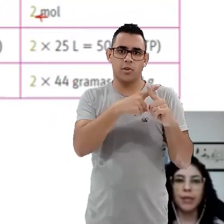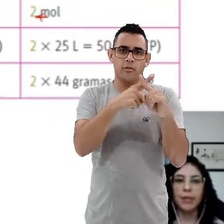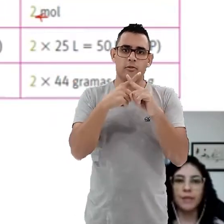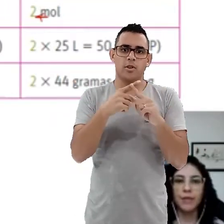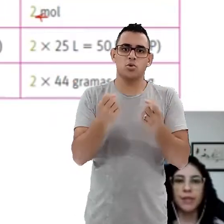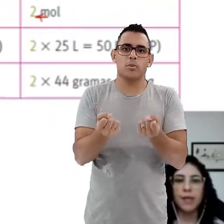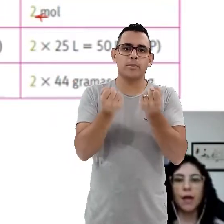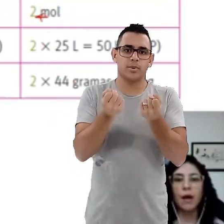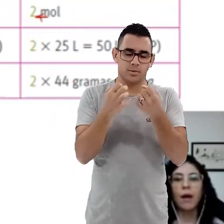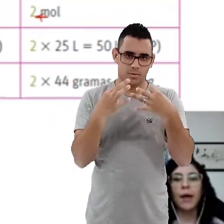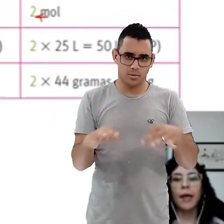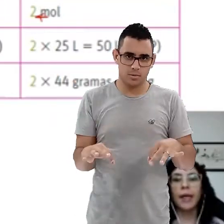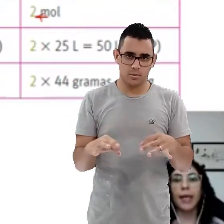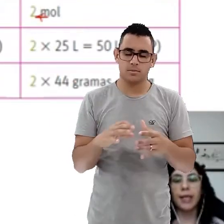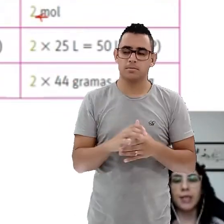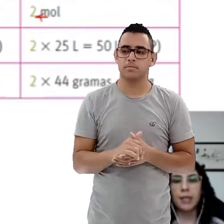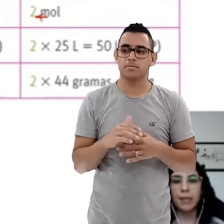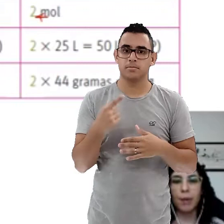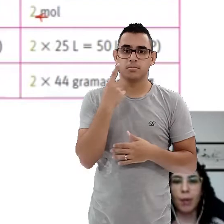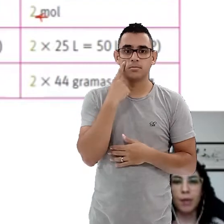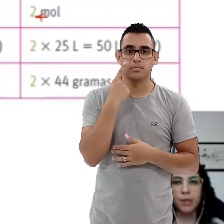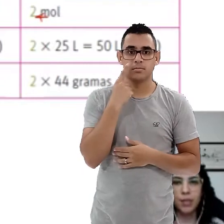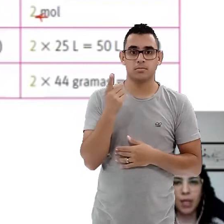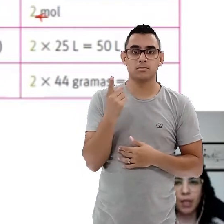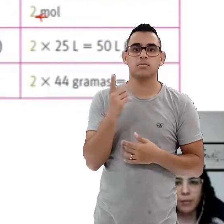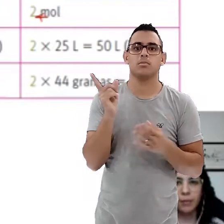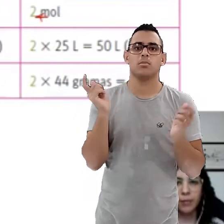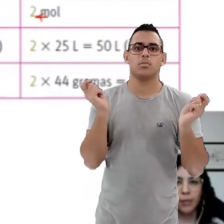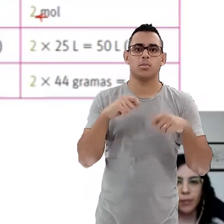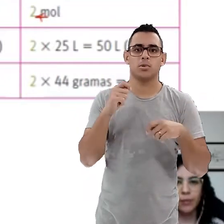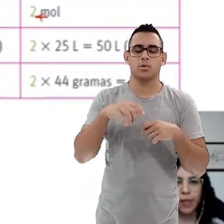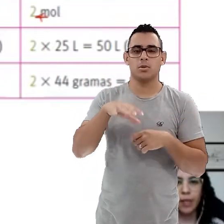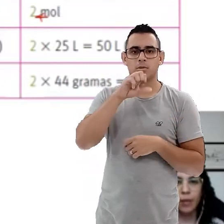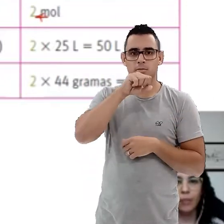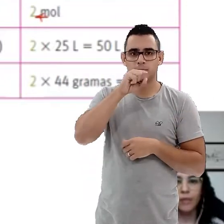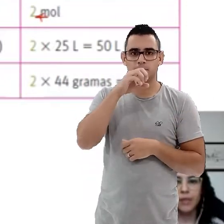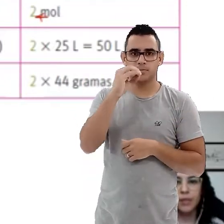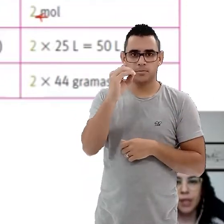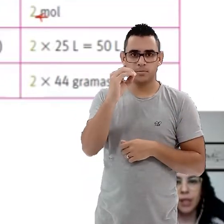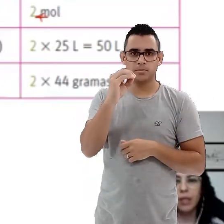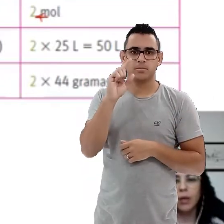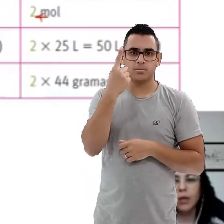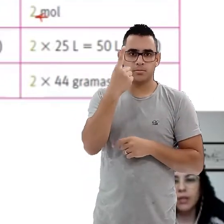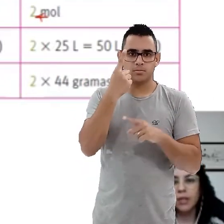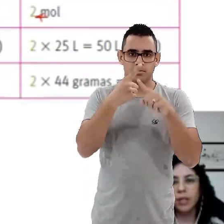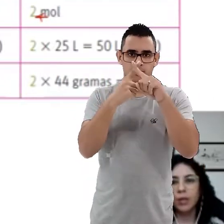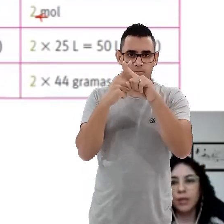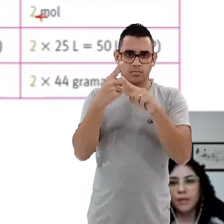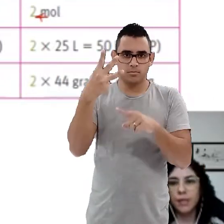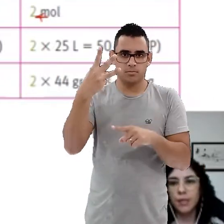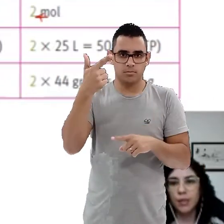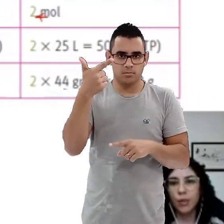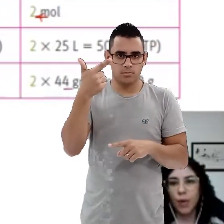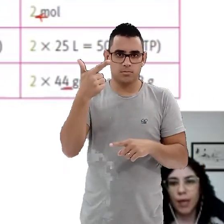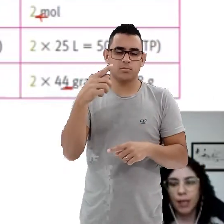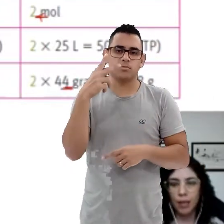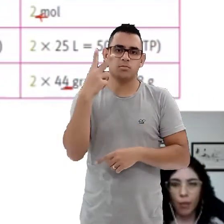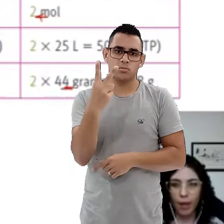anterior que a gente fez de CO, e aqui a gente tem para o oxigênio 1, né? Então, 1 vezes 32 e 2